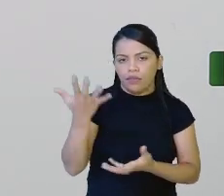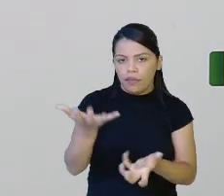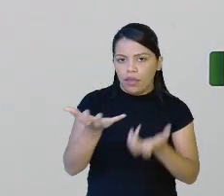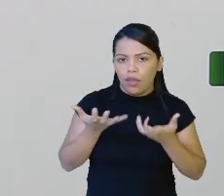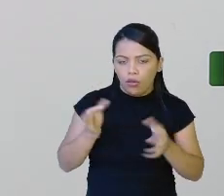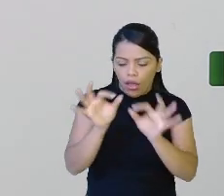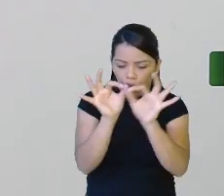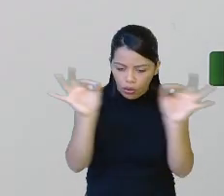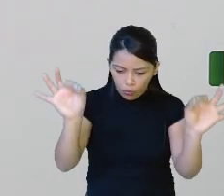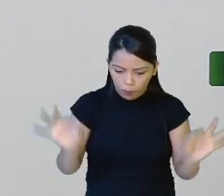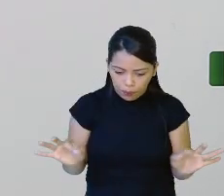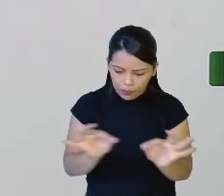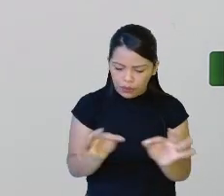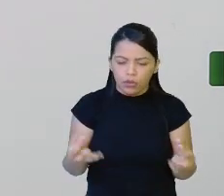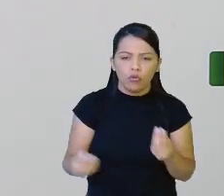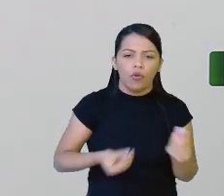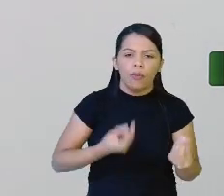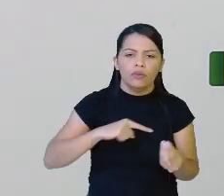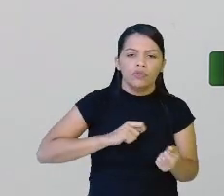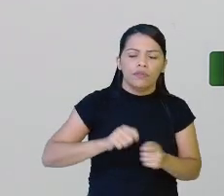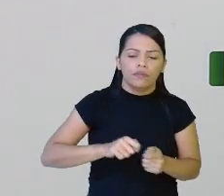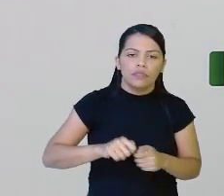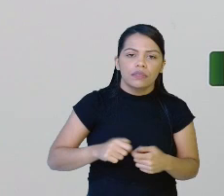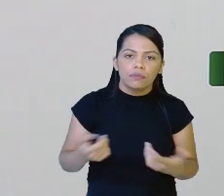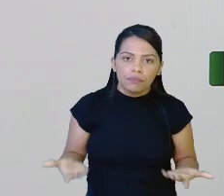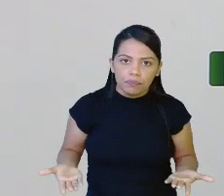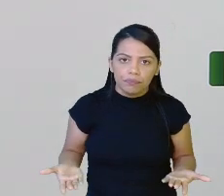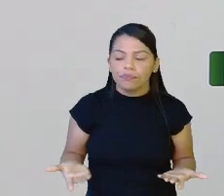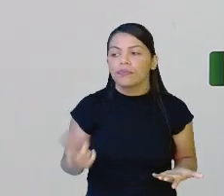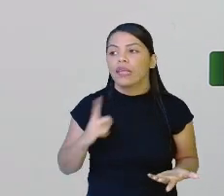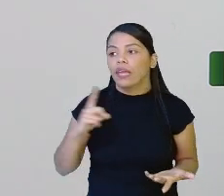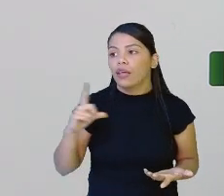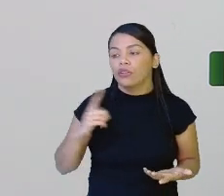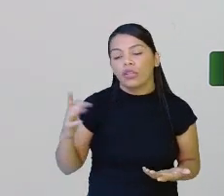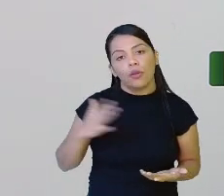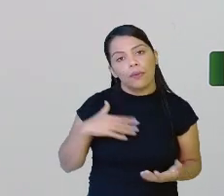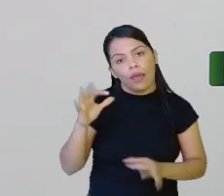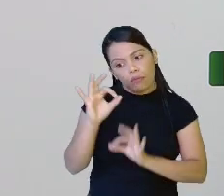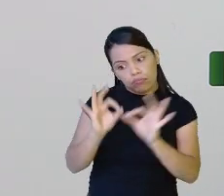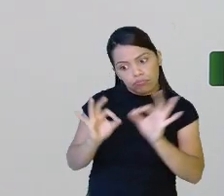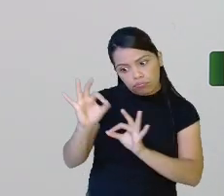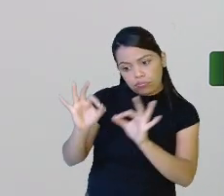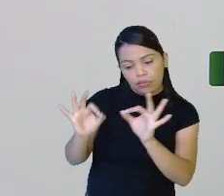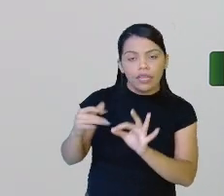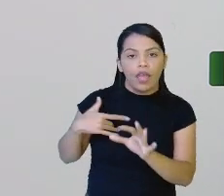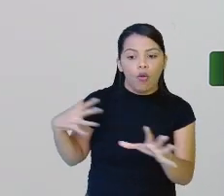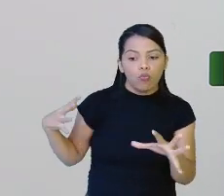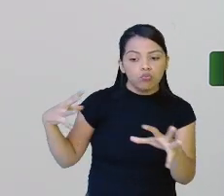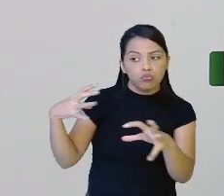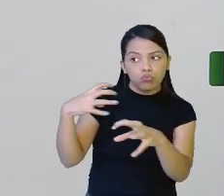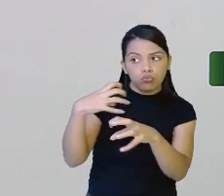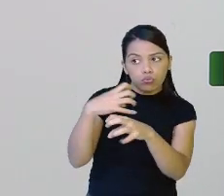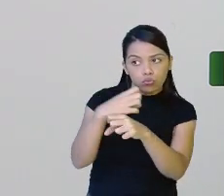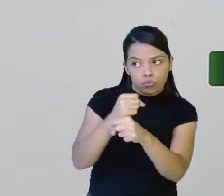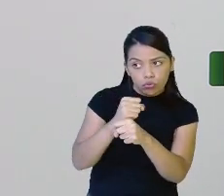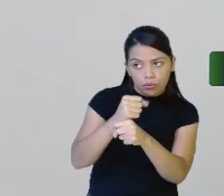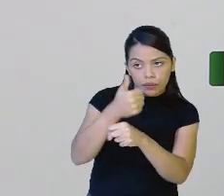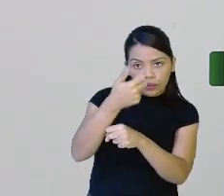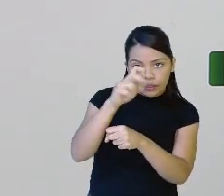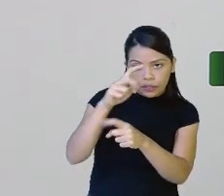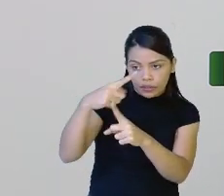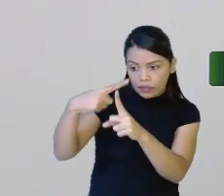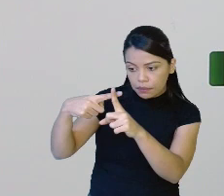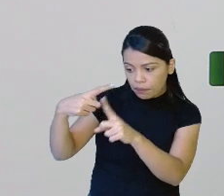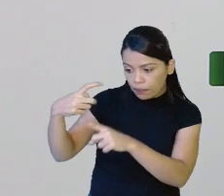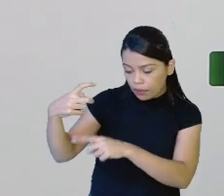o perímetro daqui. Como é que a gente vai fazer? Eu tenho as minhas medidas. Somei 15 mais